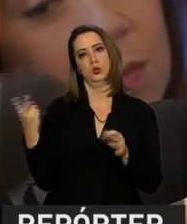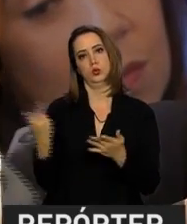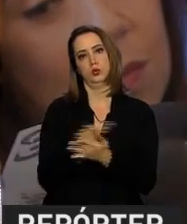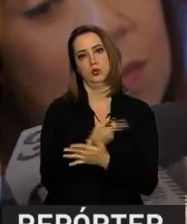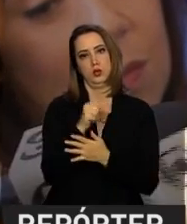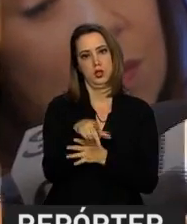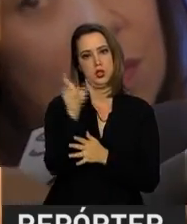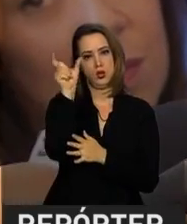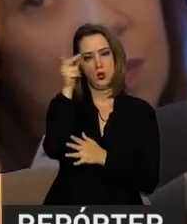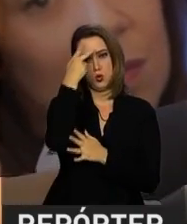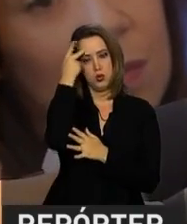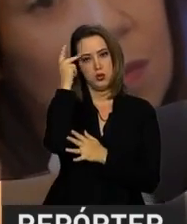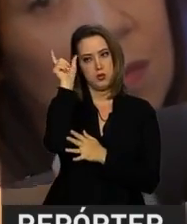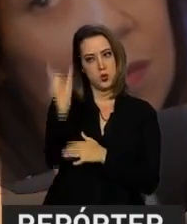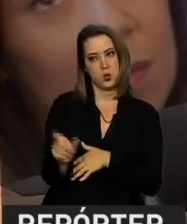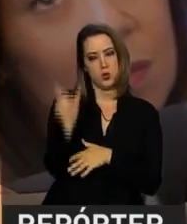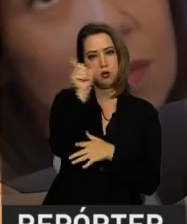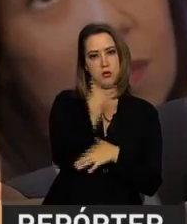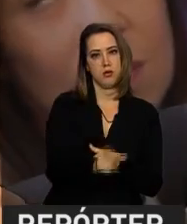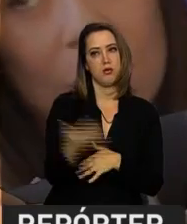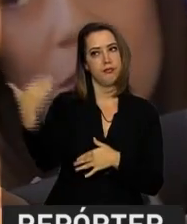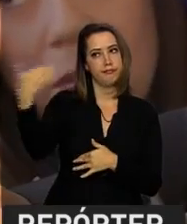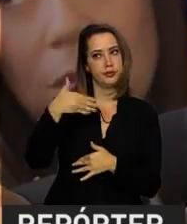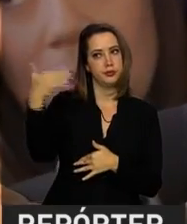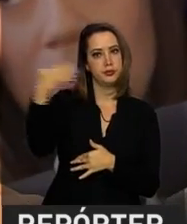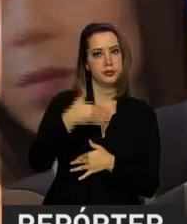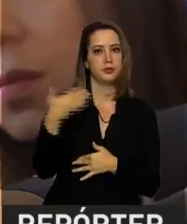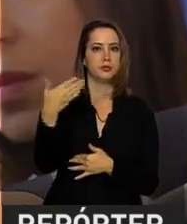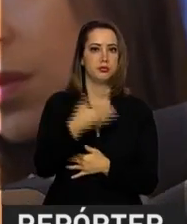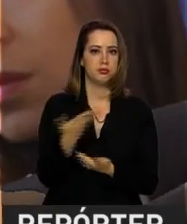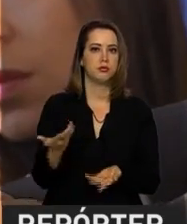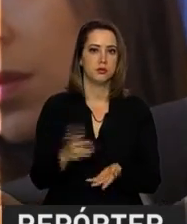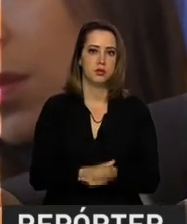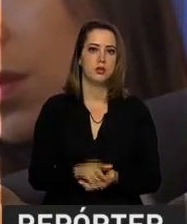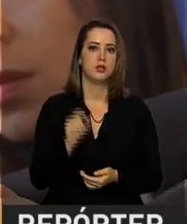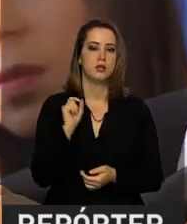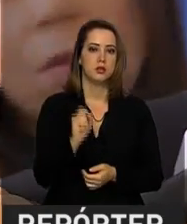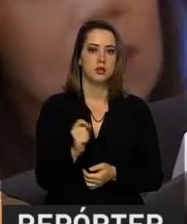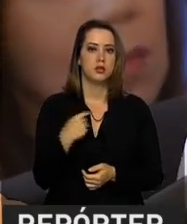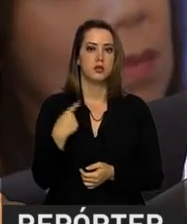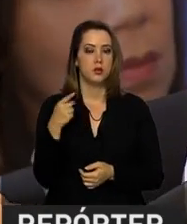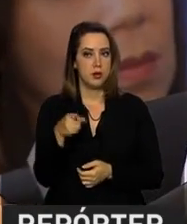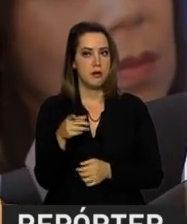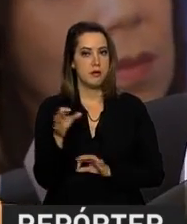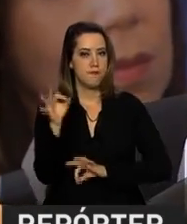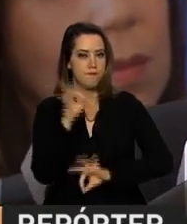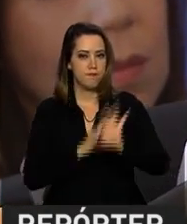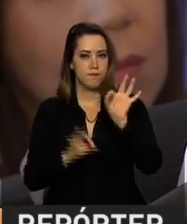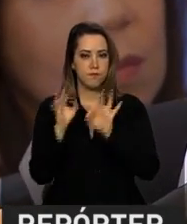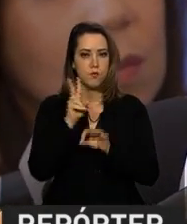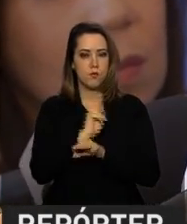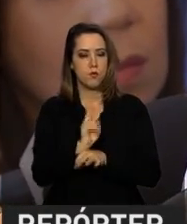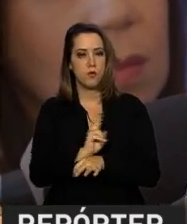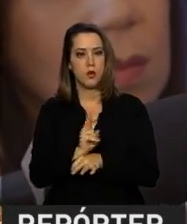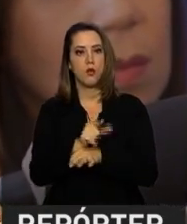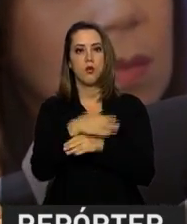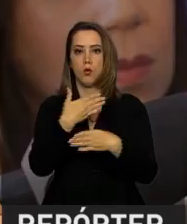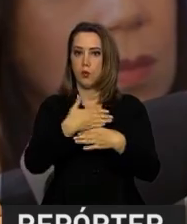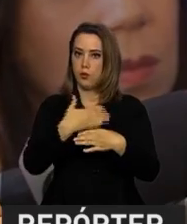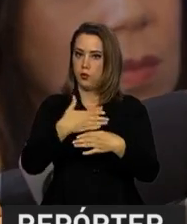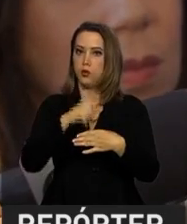que via Estados Unidos virão para o Brasil nas Olimpíadas. Esse controle de fronteiras